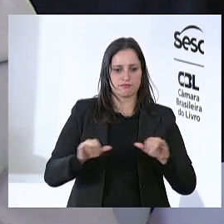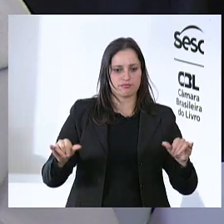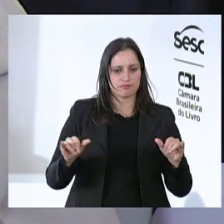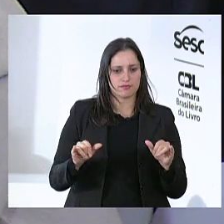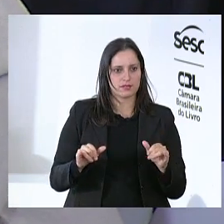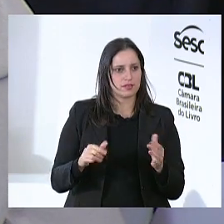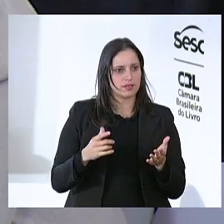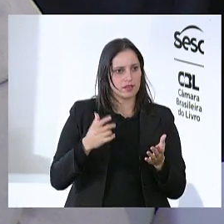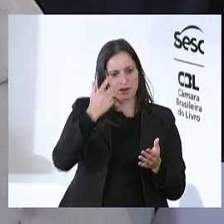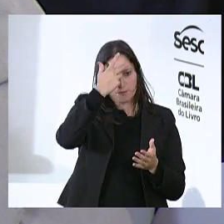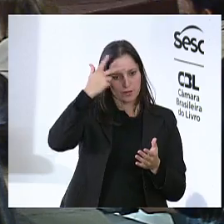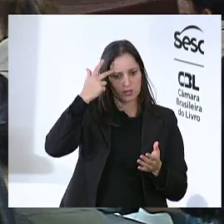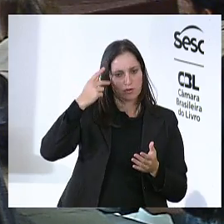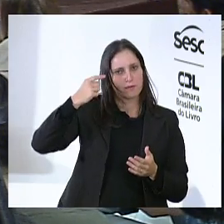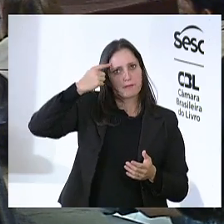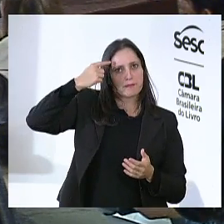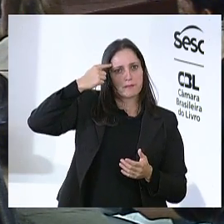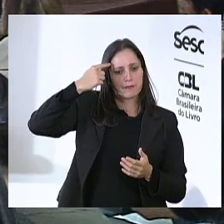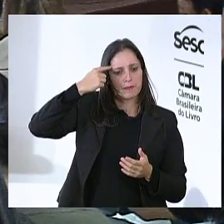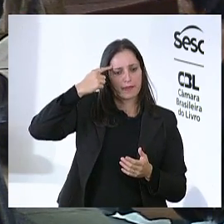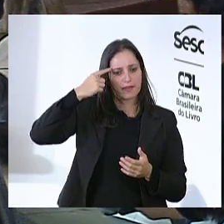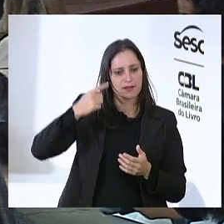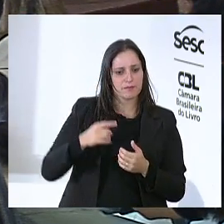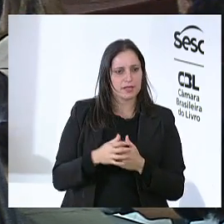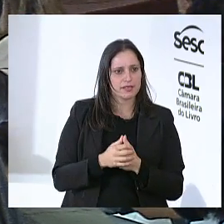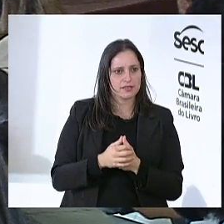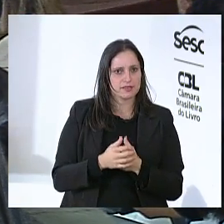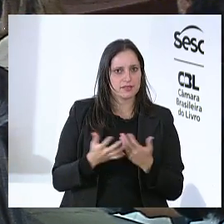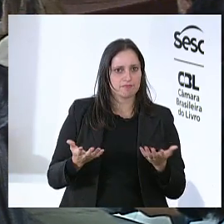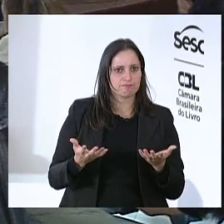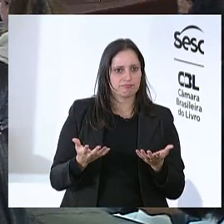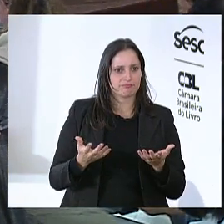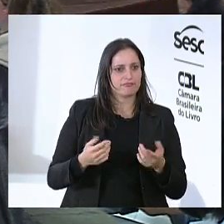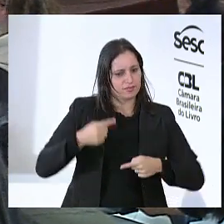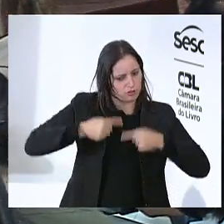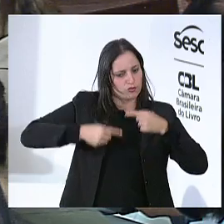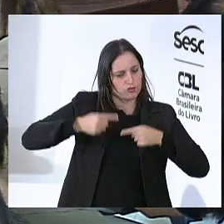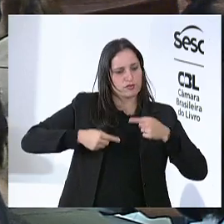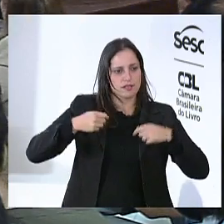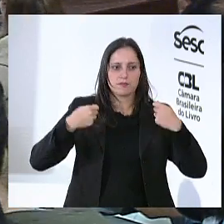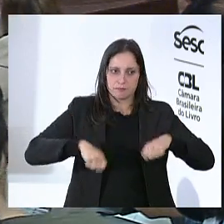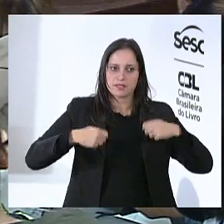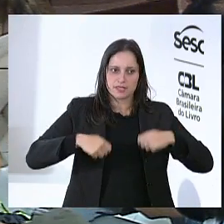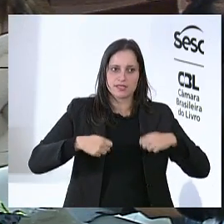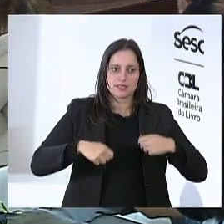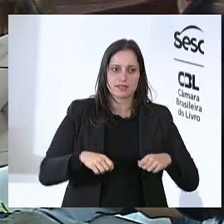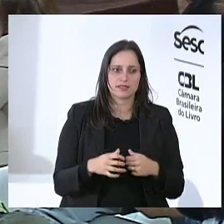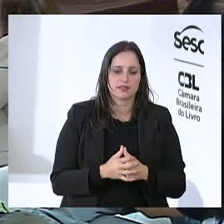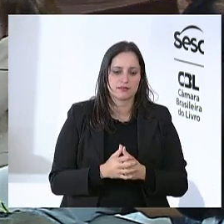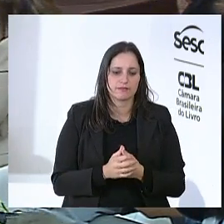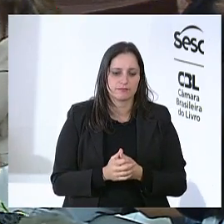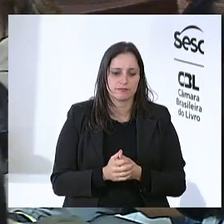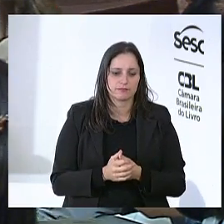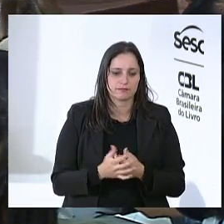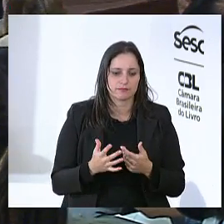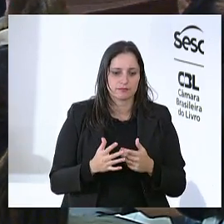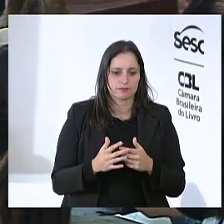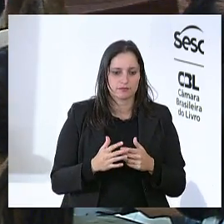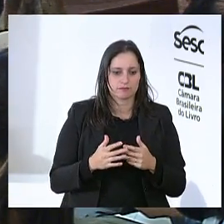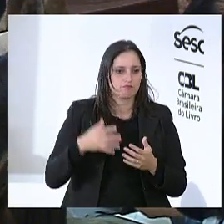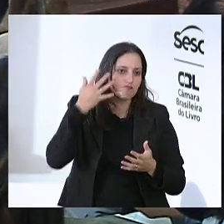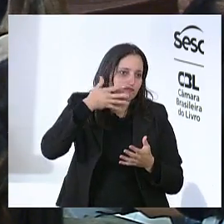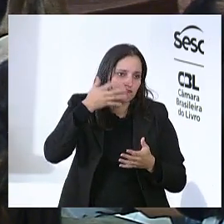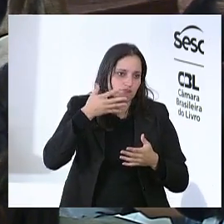coisa. Ninguém falou mais. Isso era uma coisa para ser discutida em todas as salas, pararem as aulas,